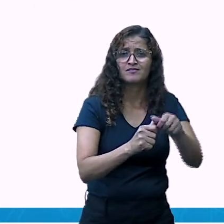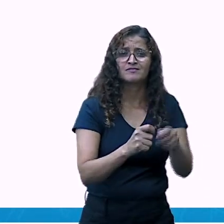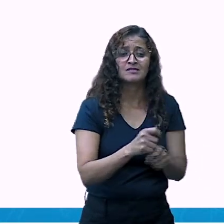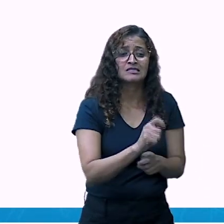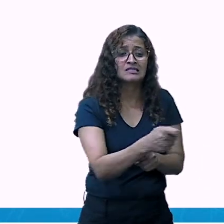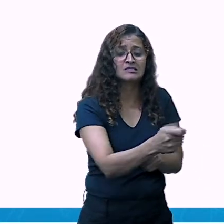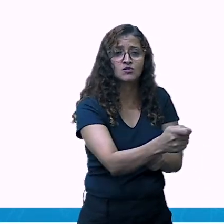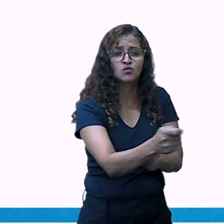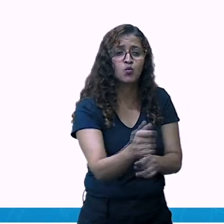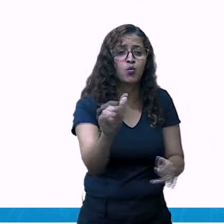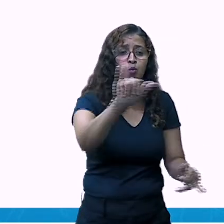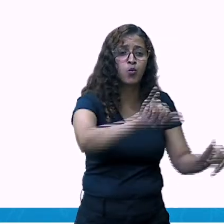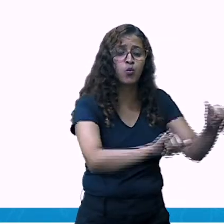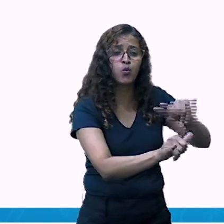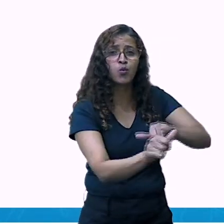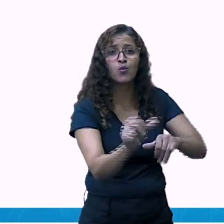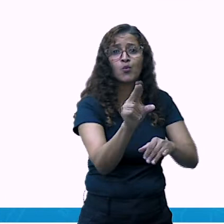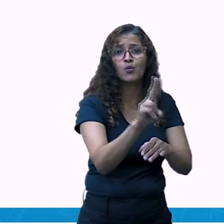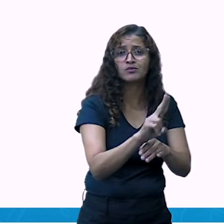pragas. Letra B.